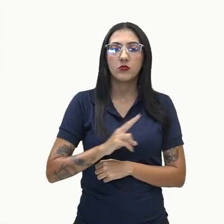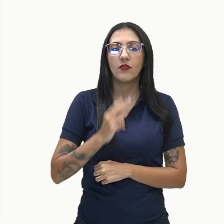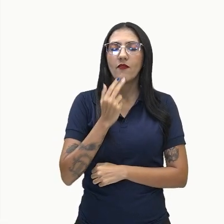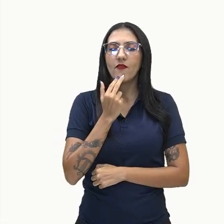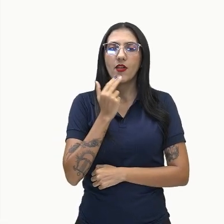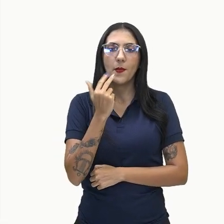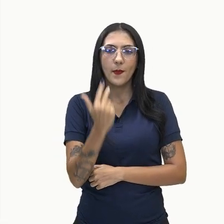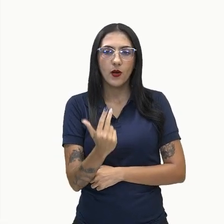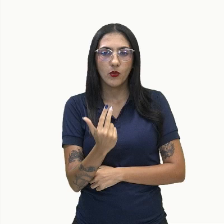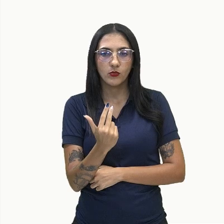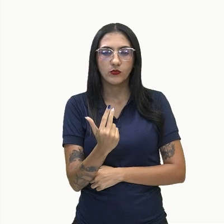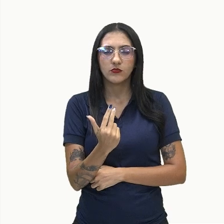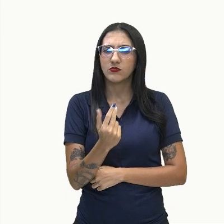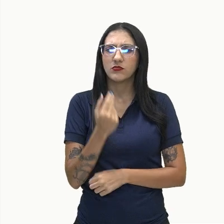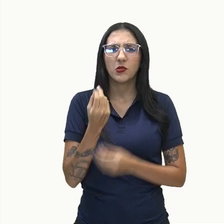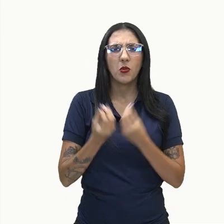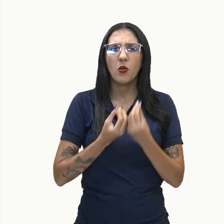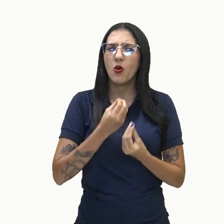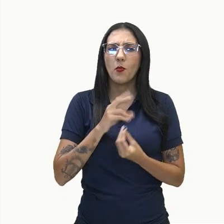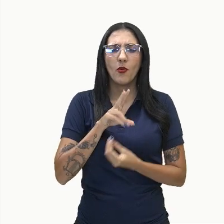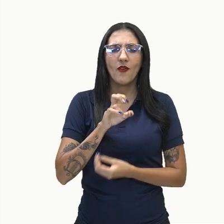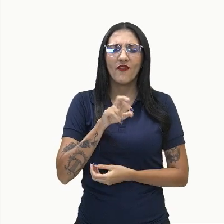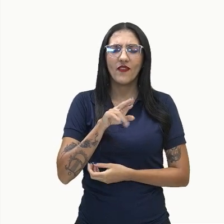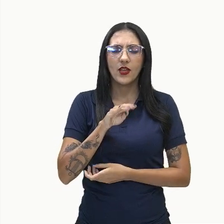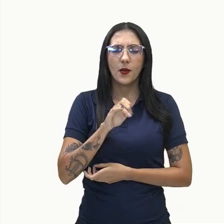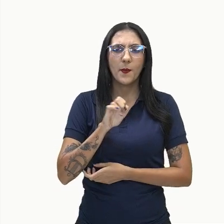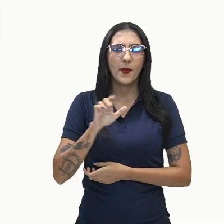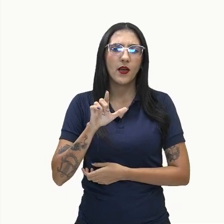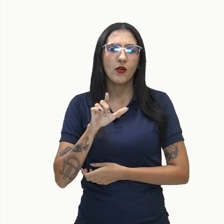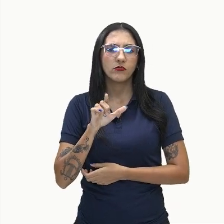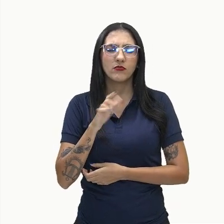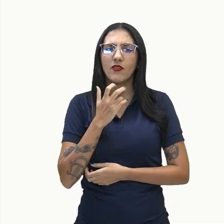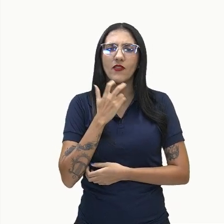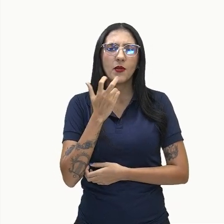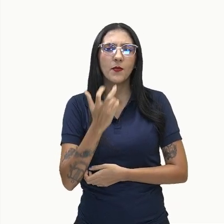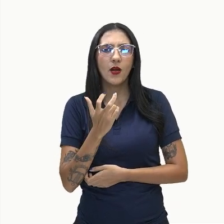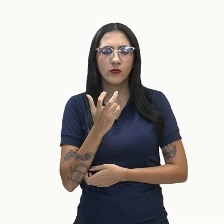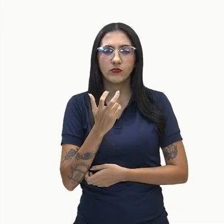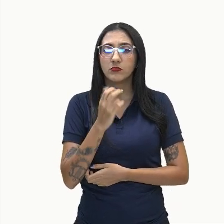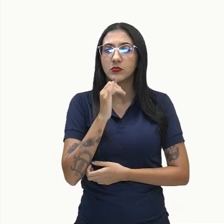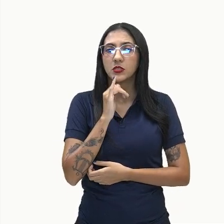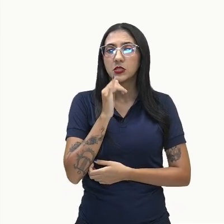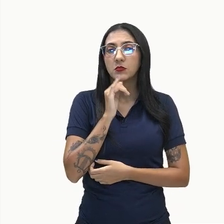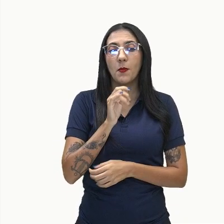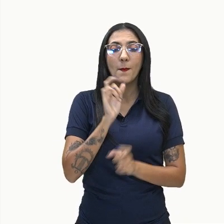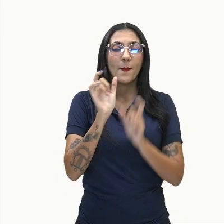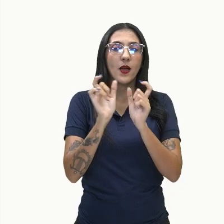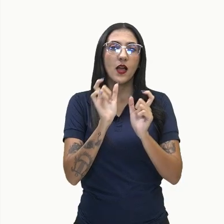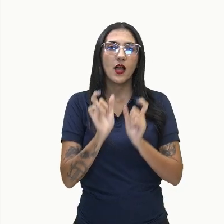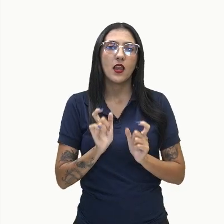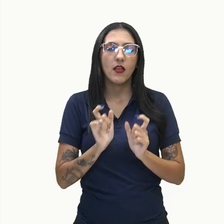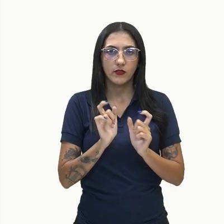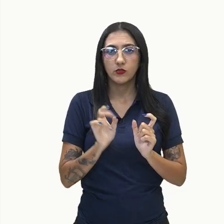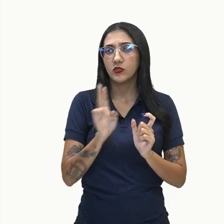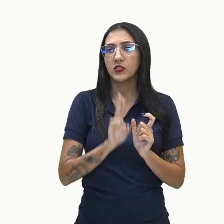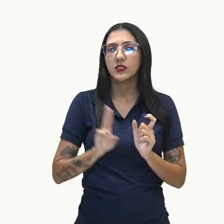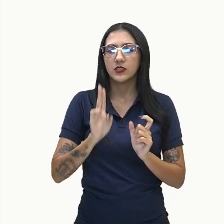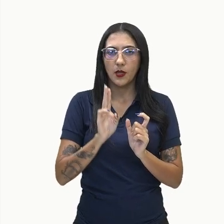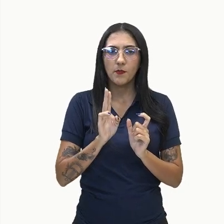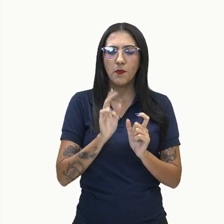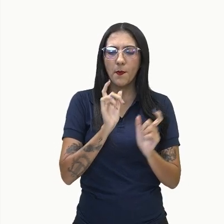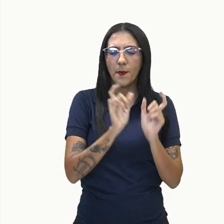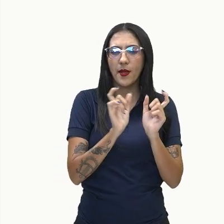verbal. Quando eu falo em verbal, eu estou me referindo a palavras, ao signo linguístico. Então,